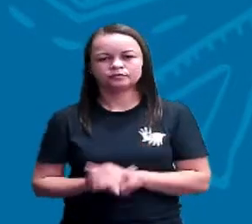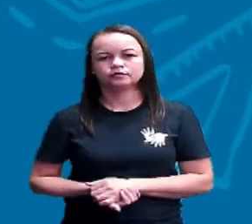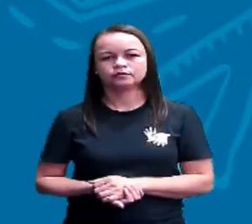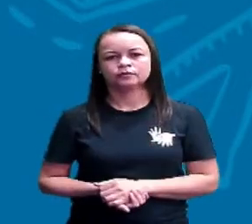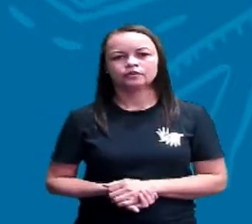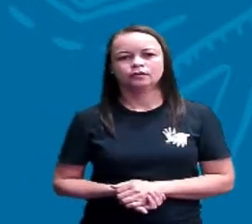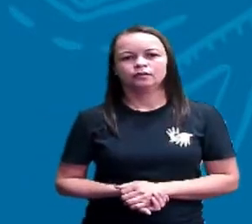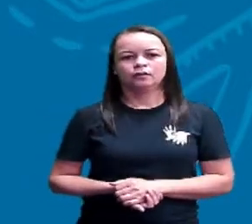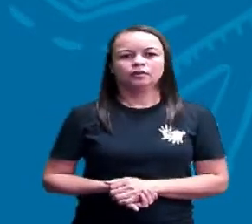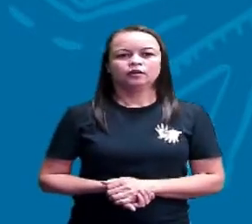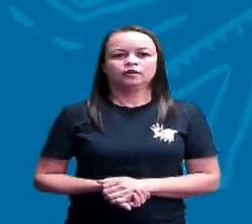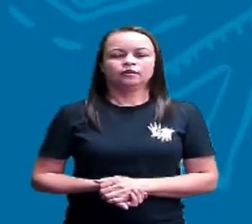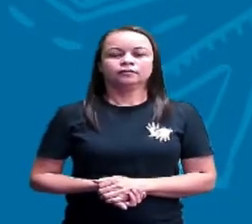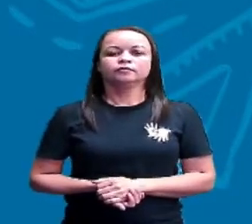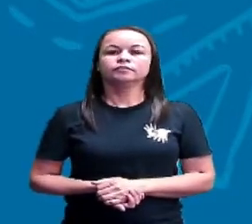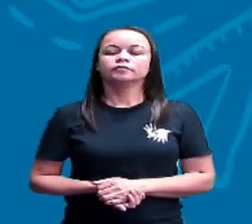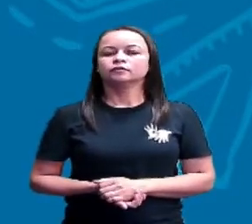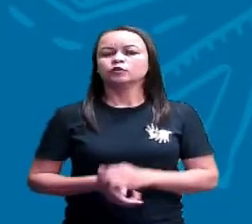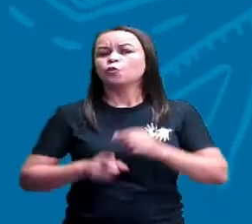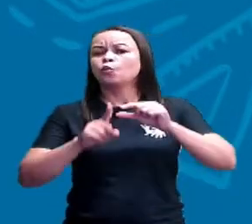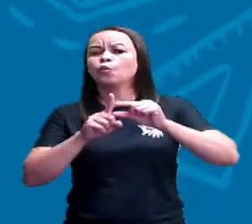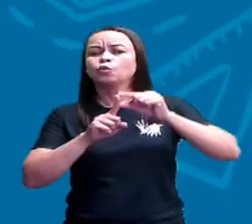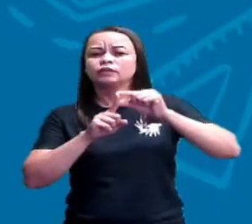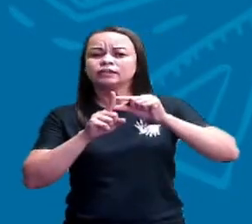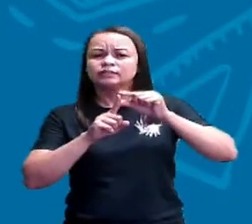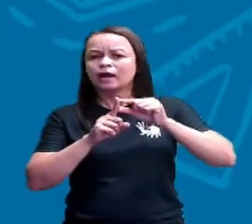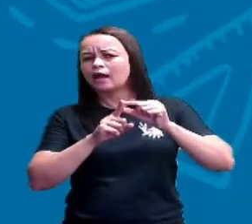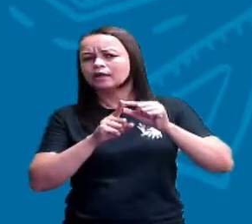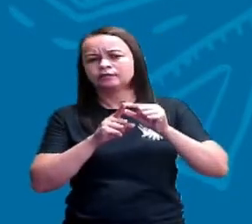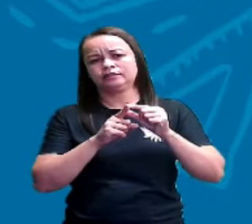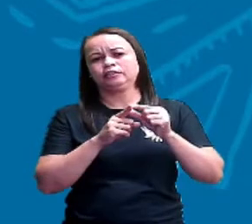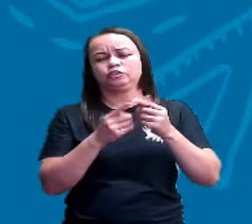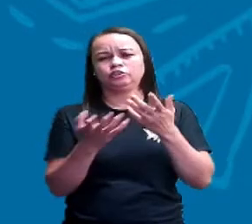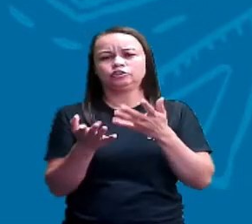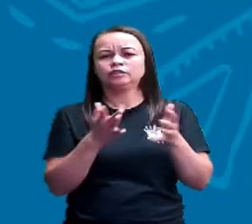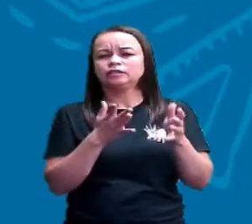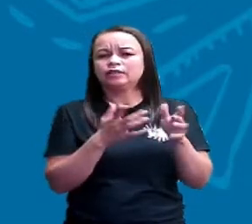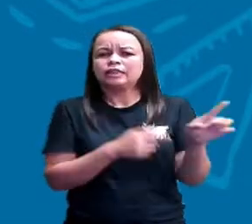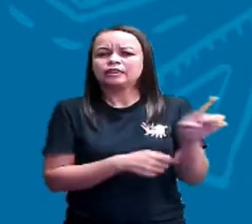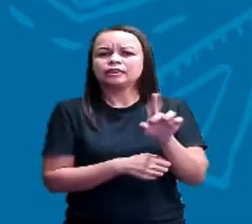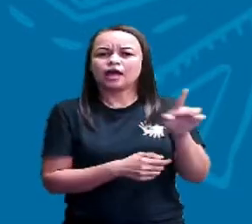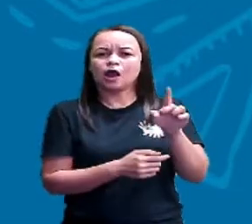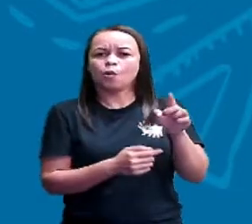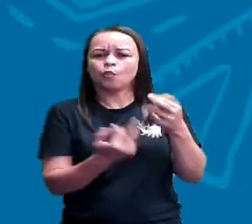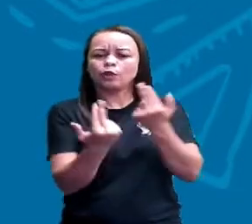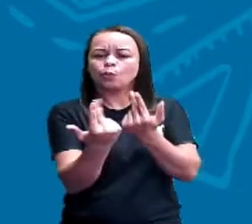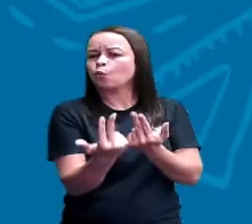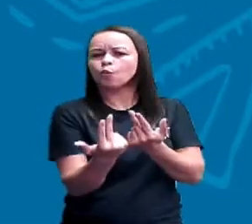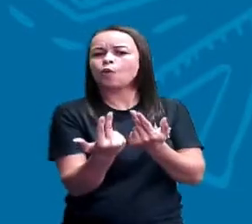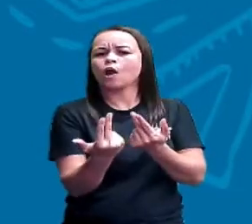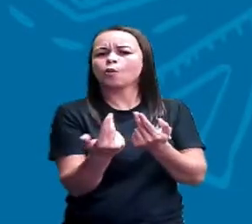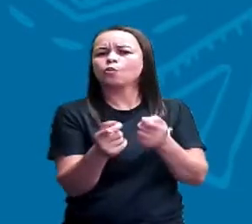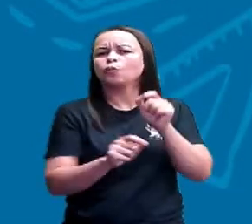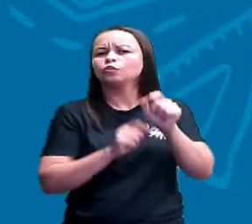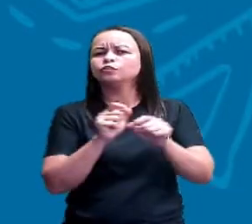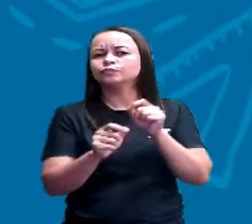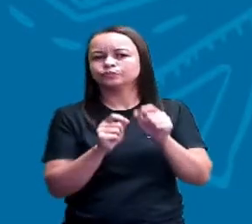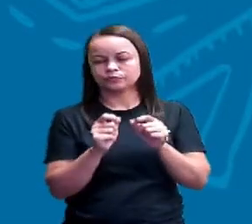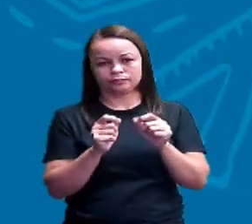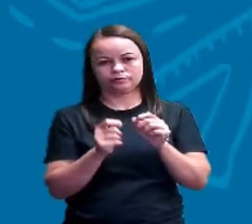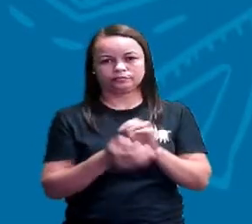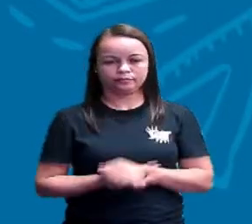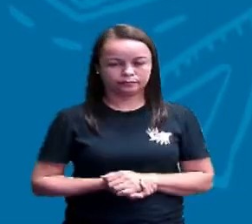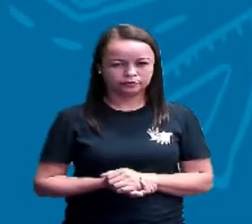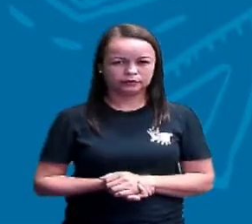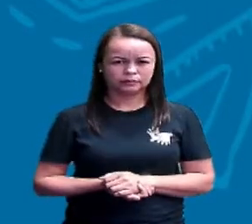contas, o que são unidades de medidas não padronizadas? Observem